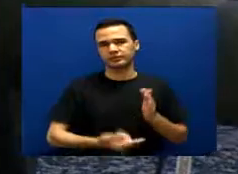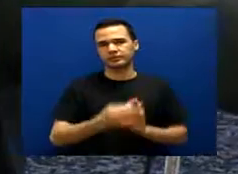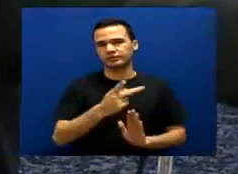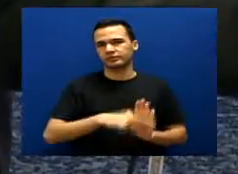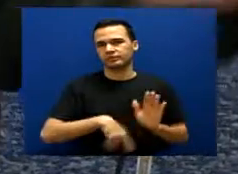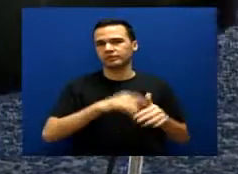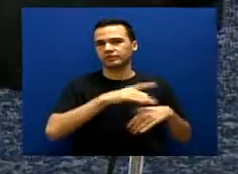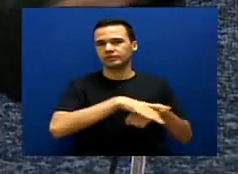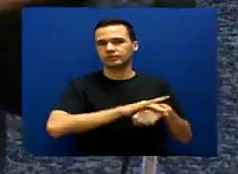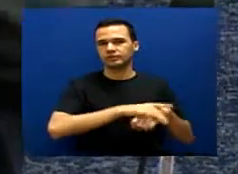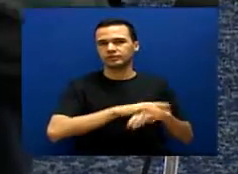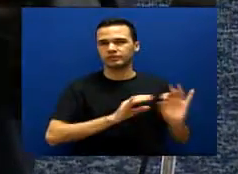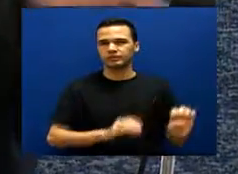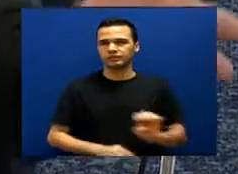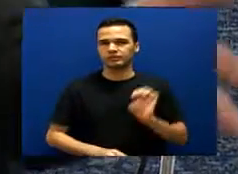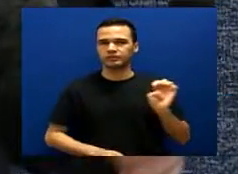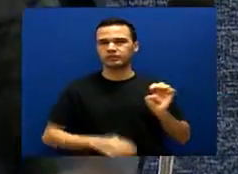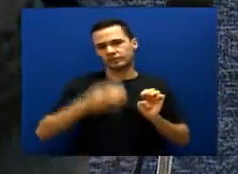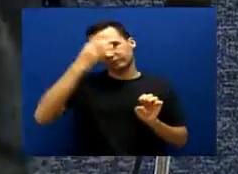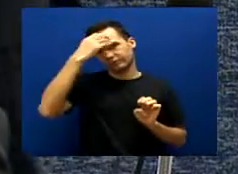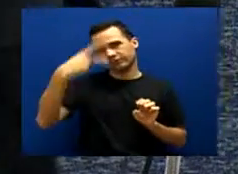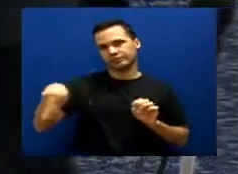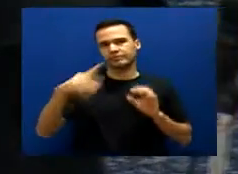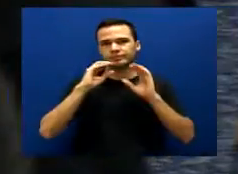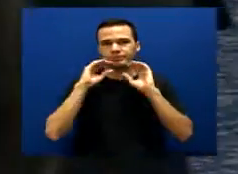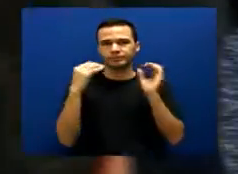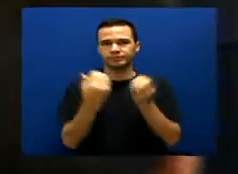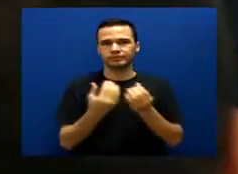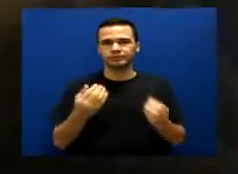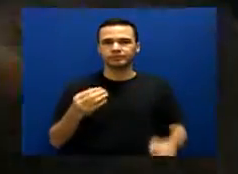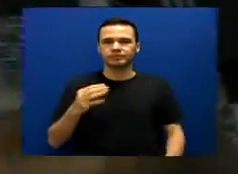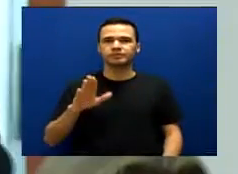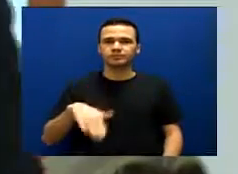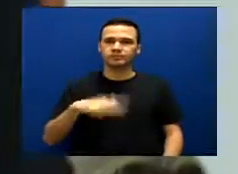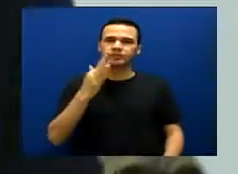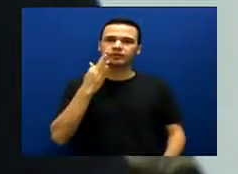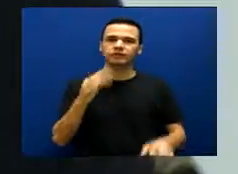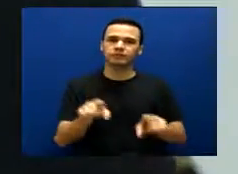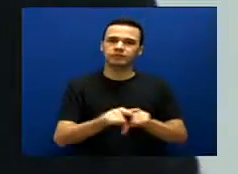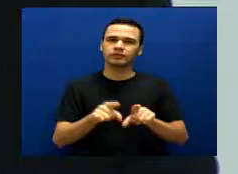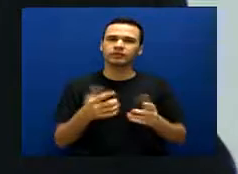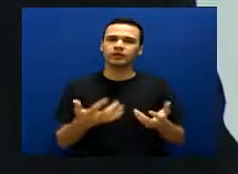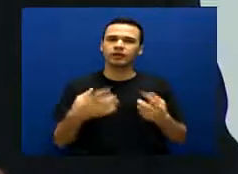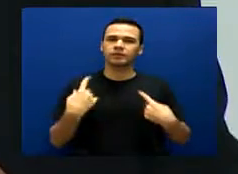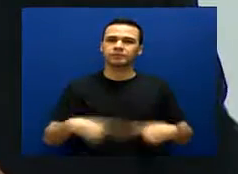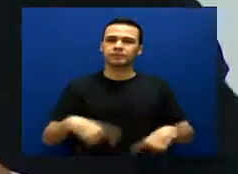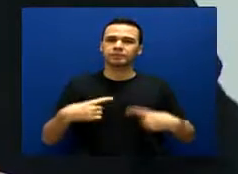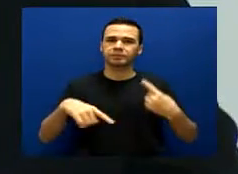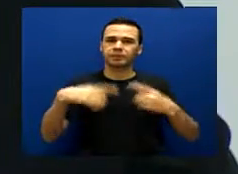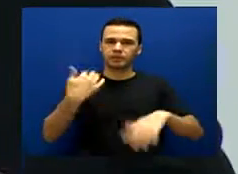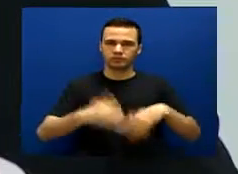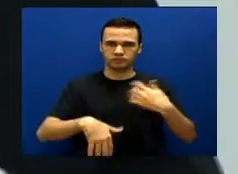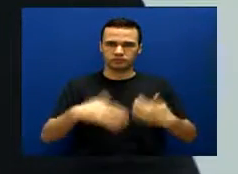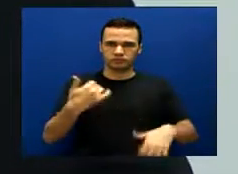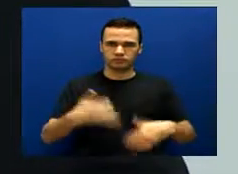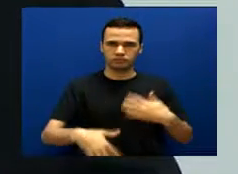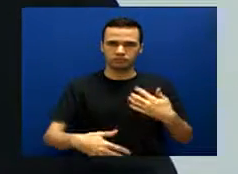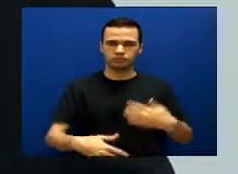o convênio do Estado, daí a culpa é da Câmara Municipal. Colega Martinez, também quero participar desse debate, dizendo